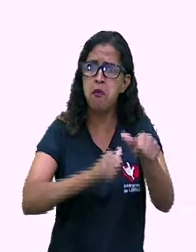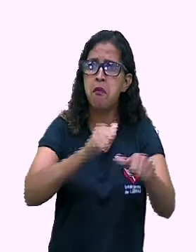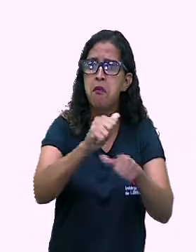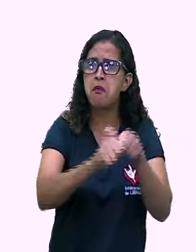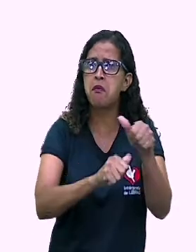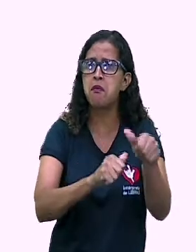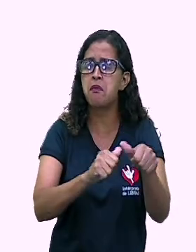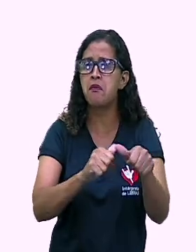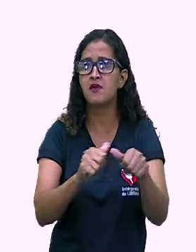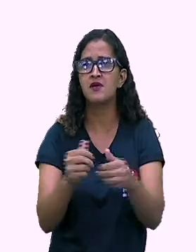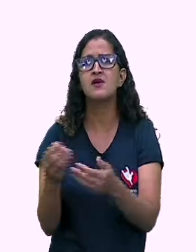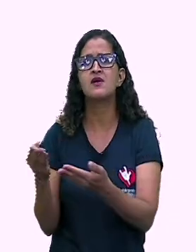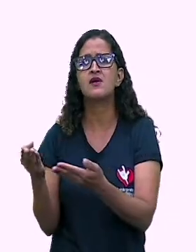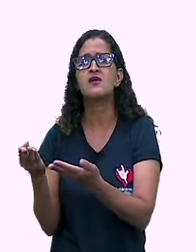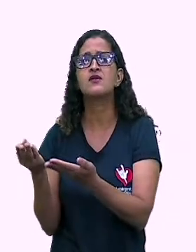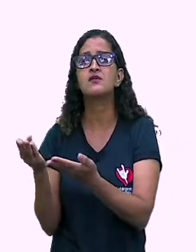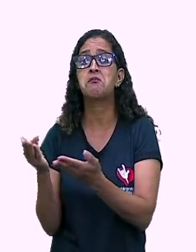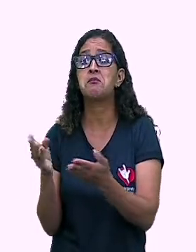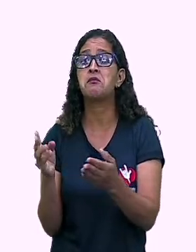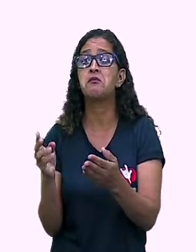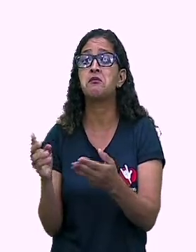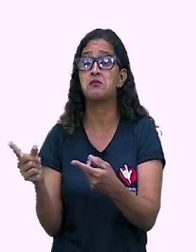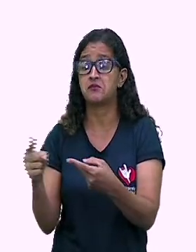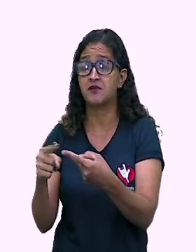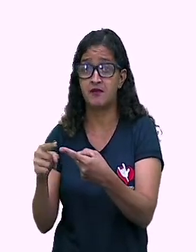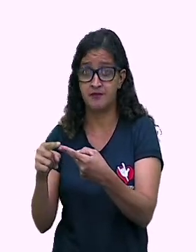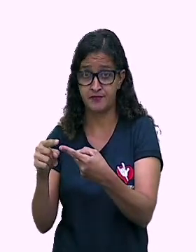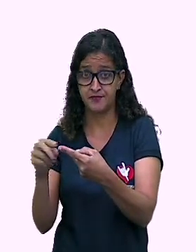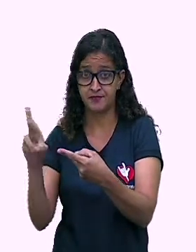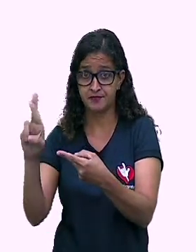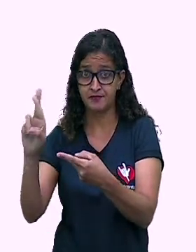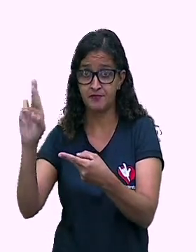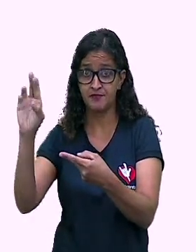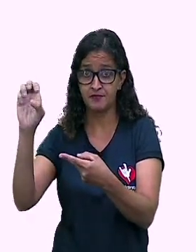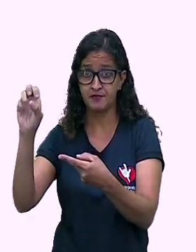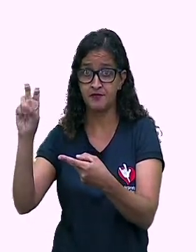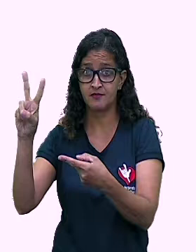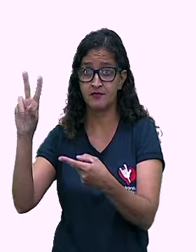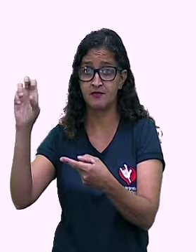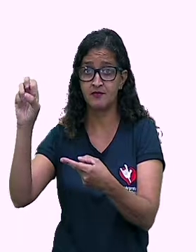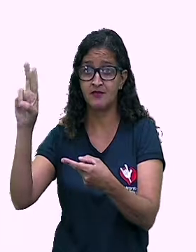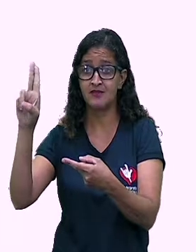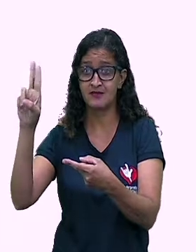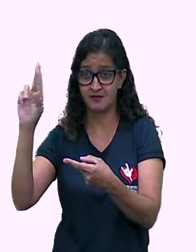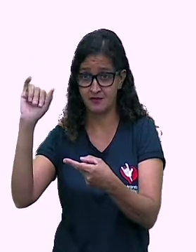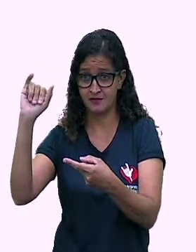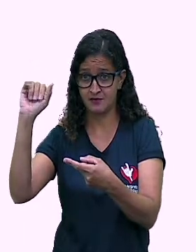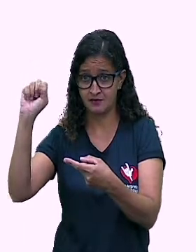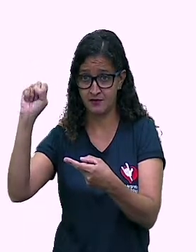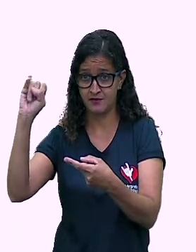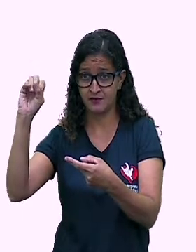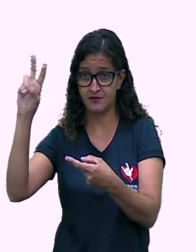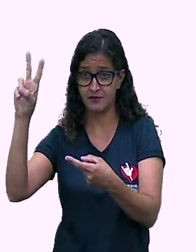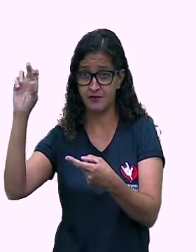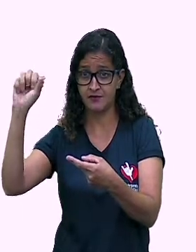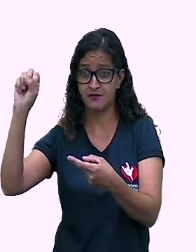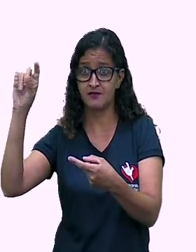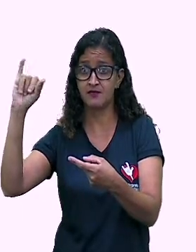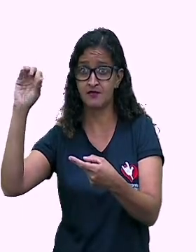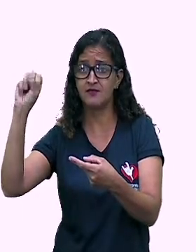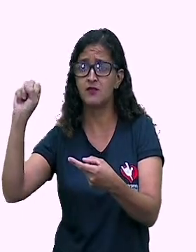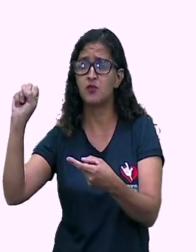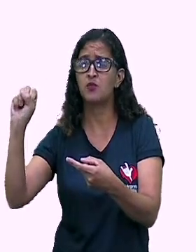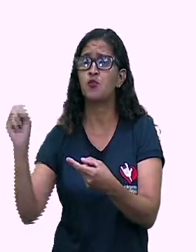Transformações reversíveis e não reversíveis. A atividade da semana continua mostrando